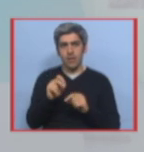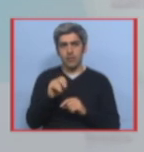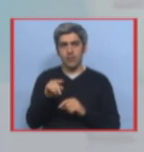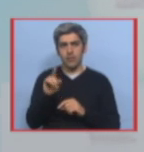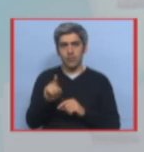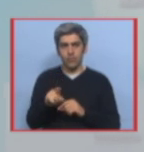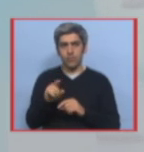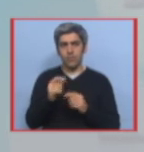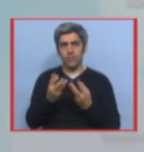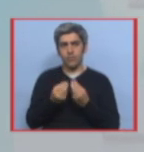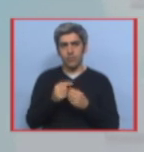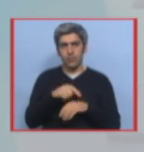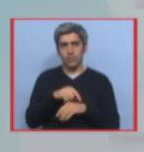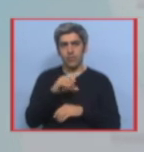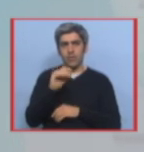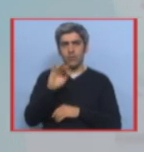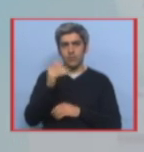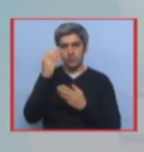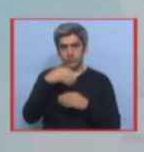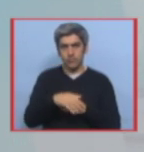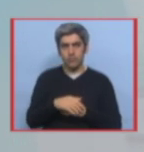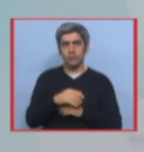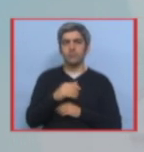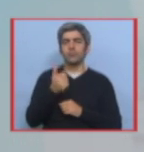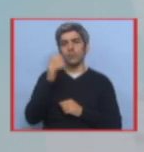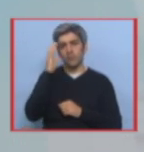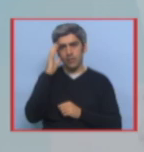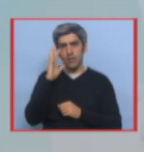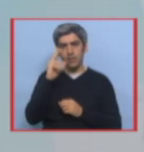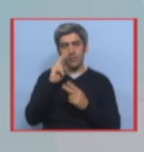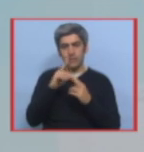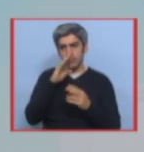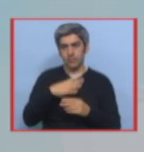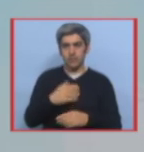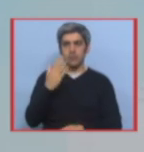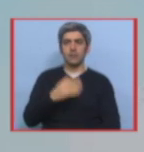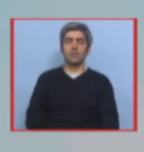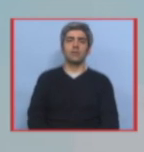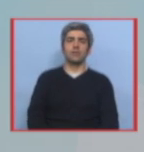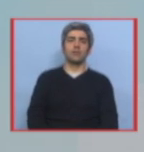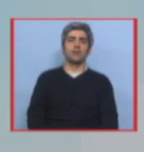onde lhe fazemos companhia pelas 22h45. Votos de boa tarde, até amanhã, se os quiser.